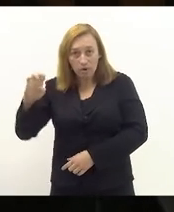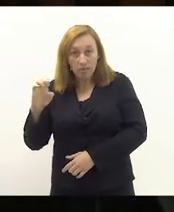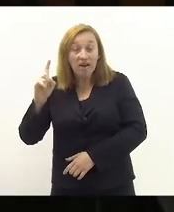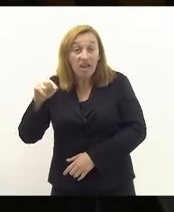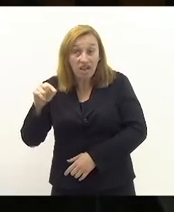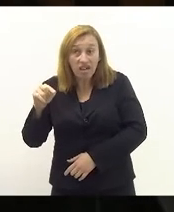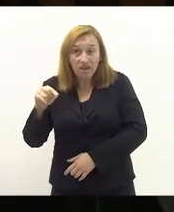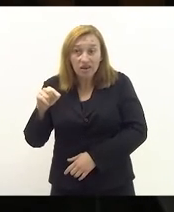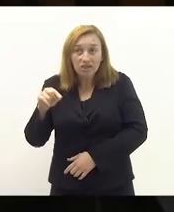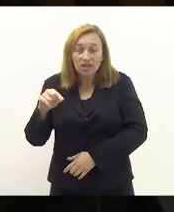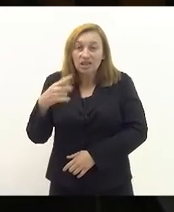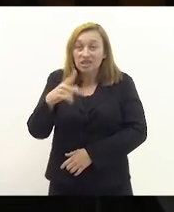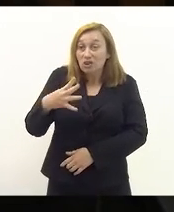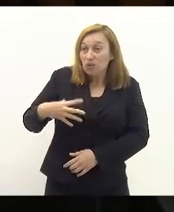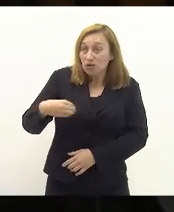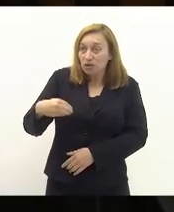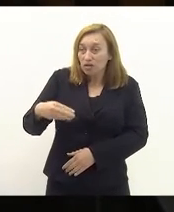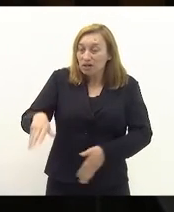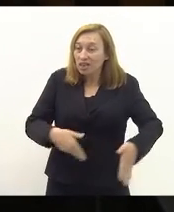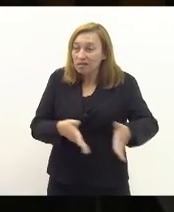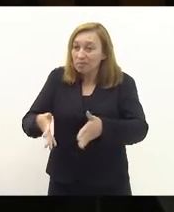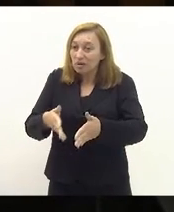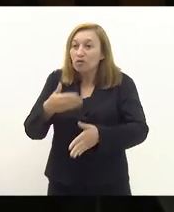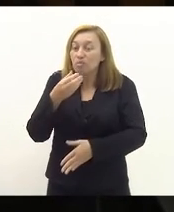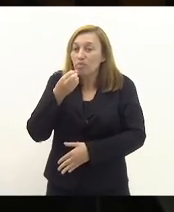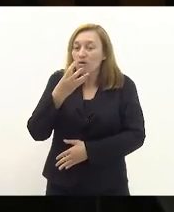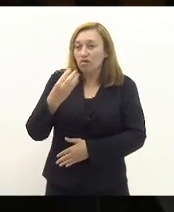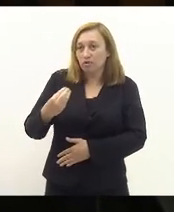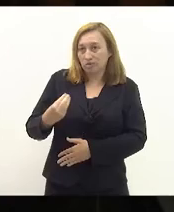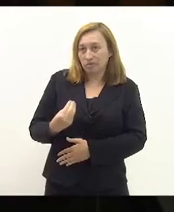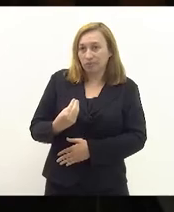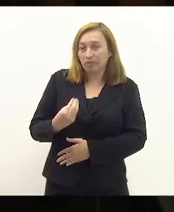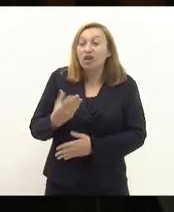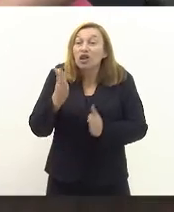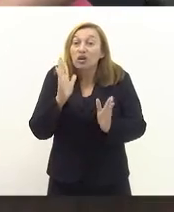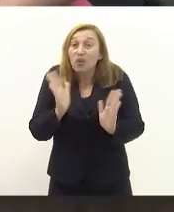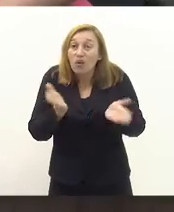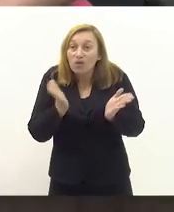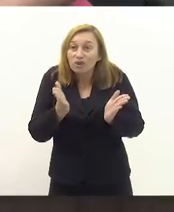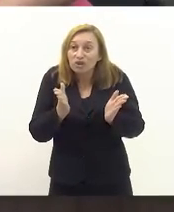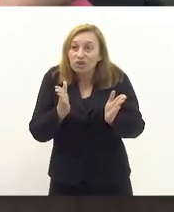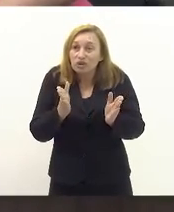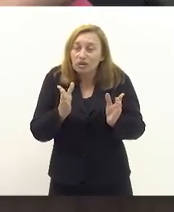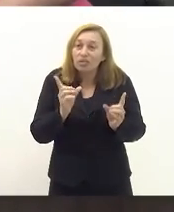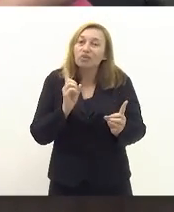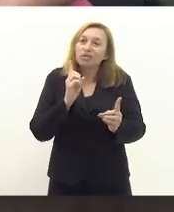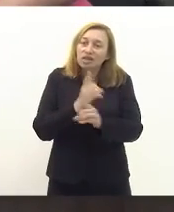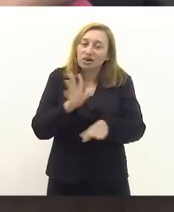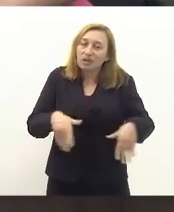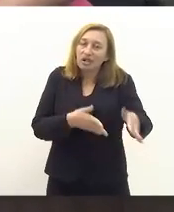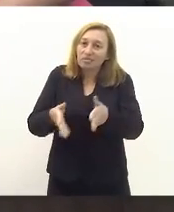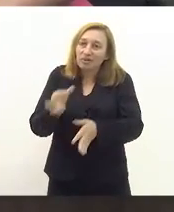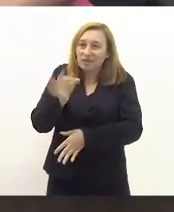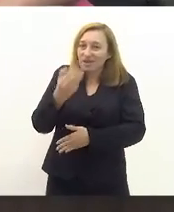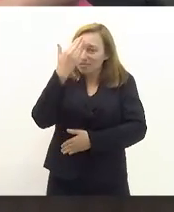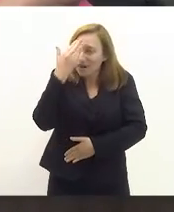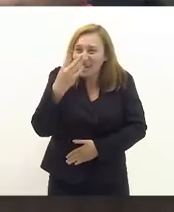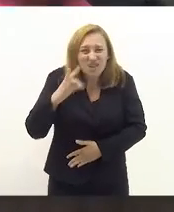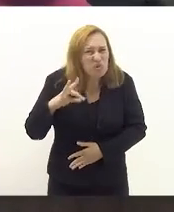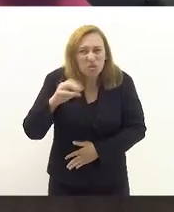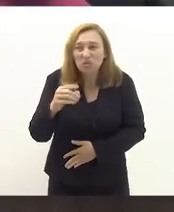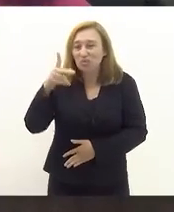é fazer com que seu filho three de bom de caminhos e hoje eu me encontrei pai E obrigado por